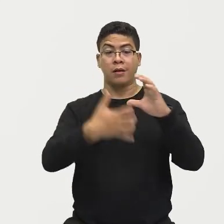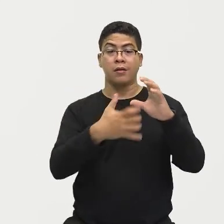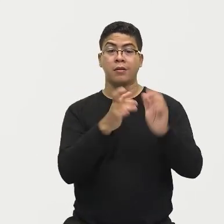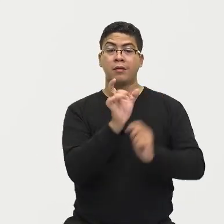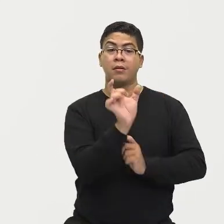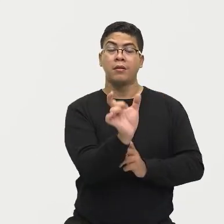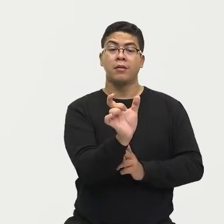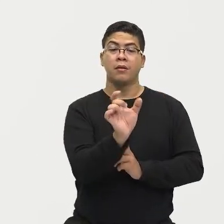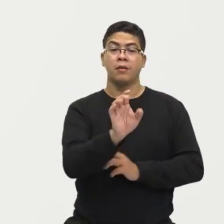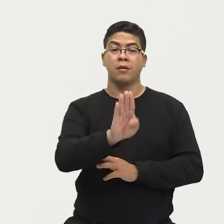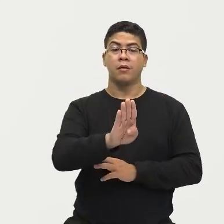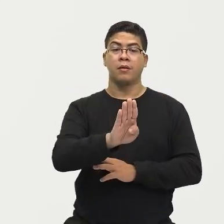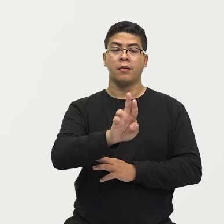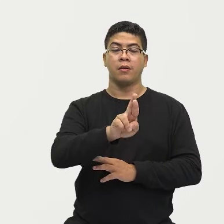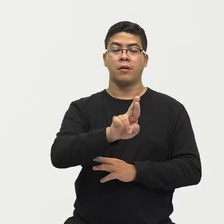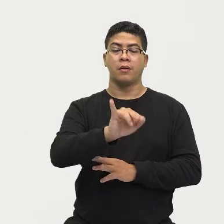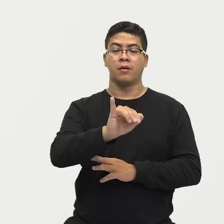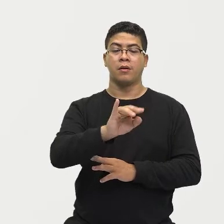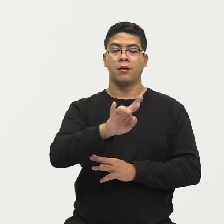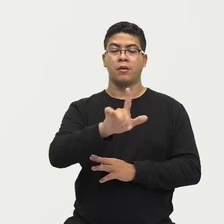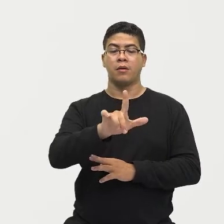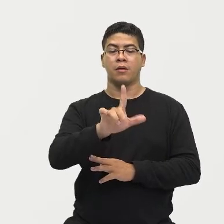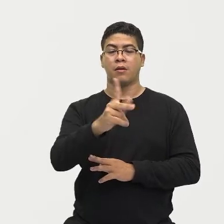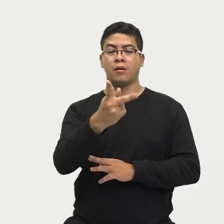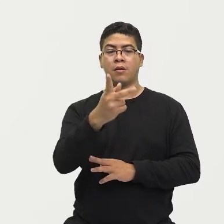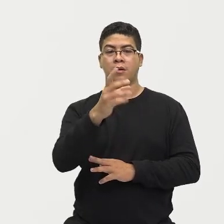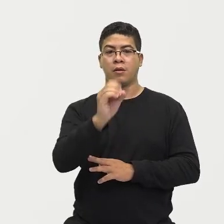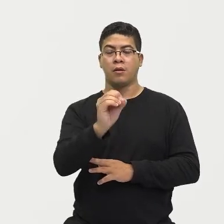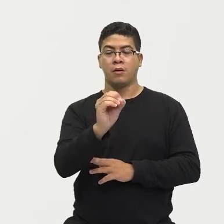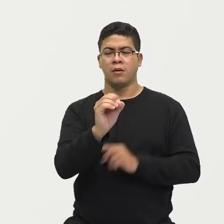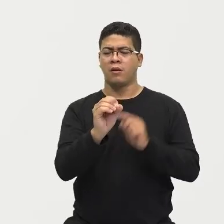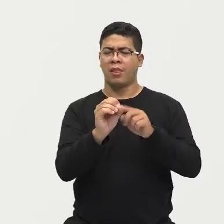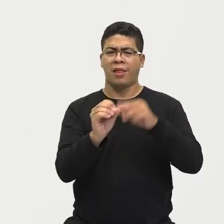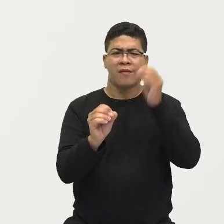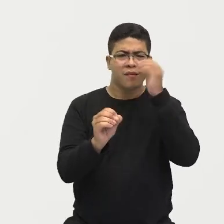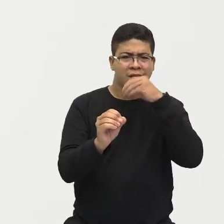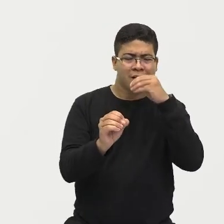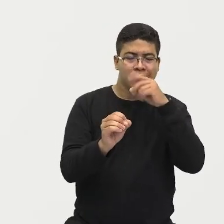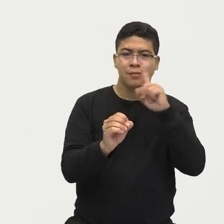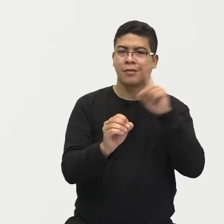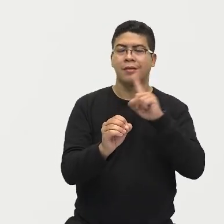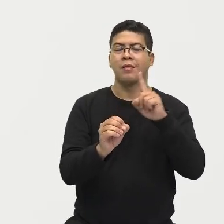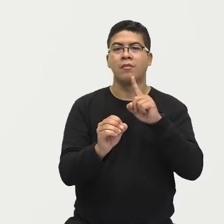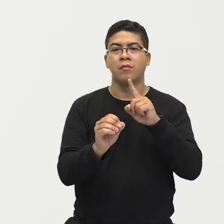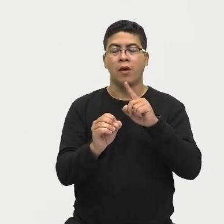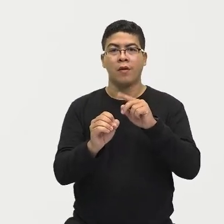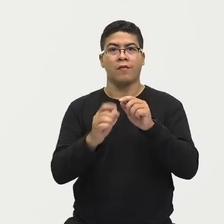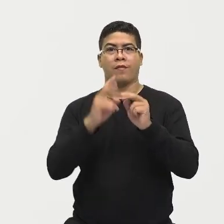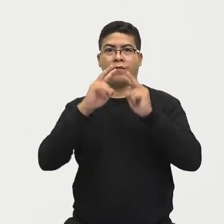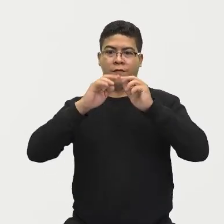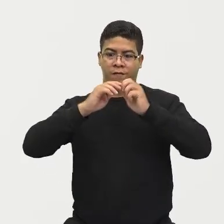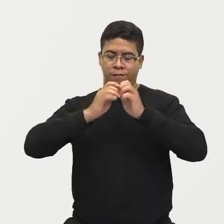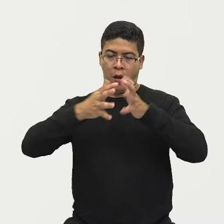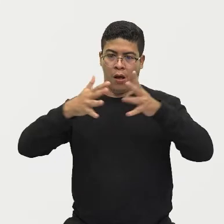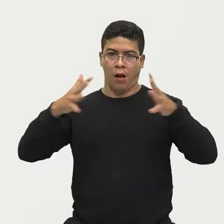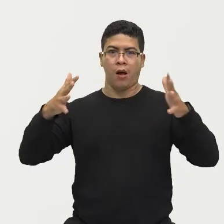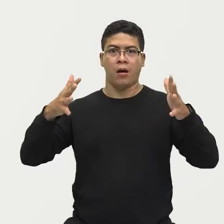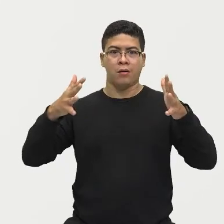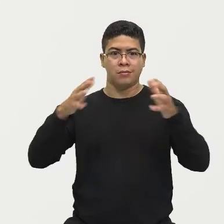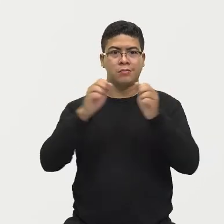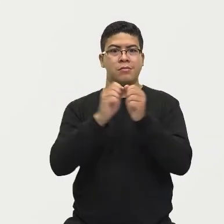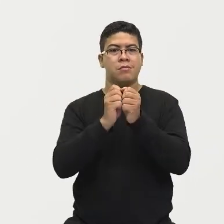ó. Qual a característica do brilho? É fraca? Não, é forte. Adjetivo.